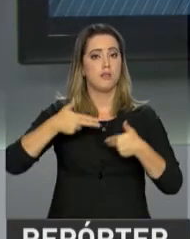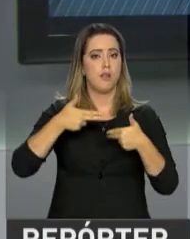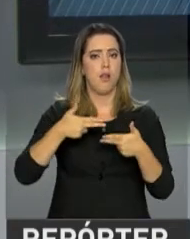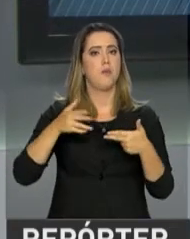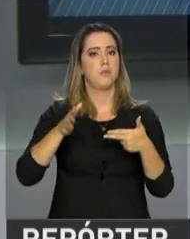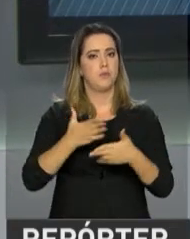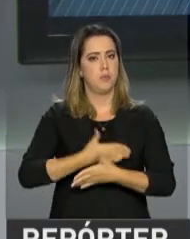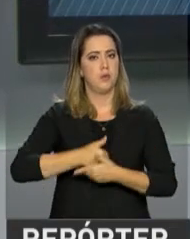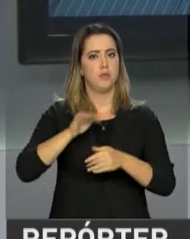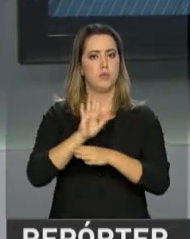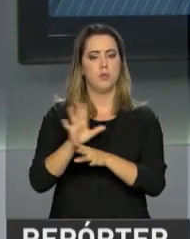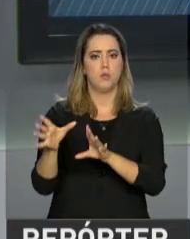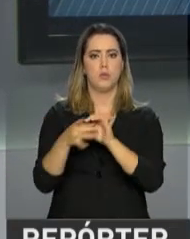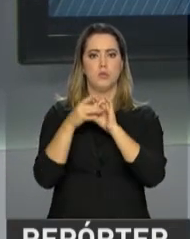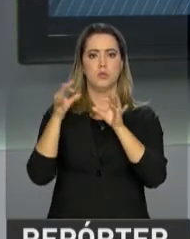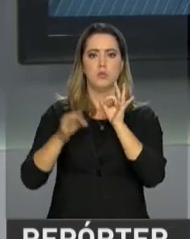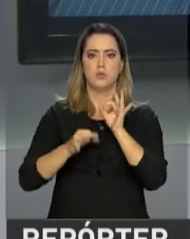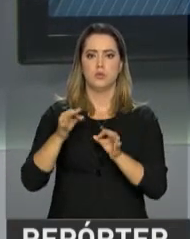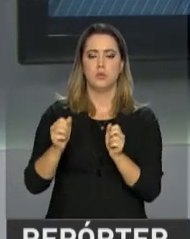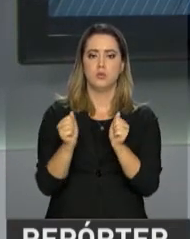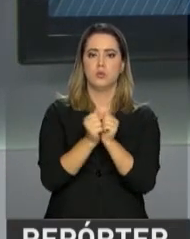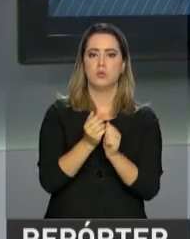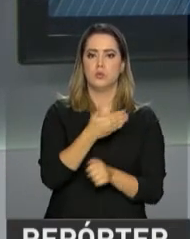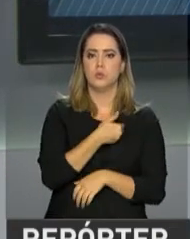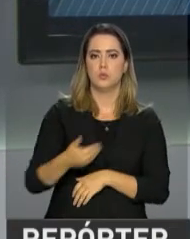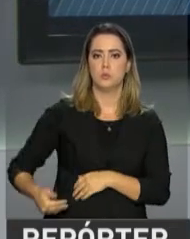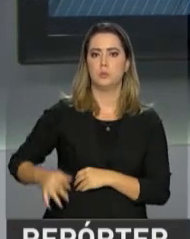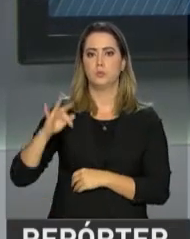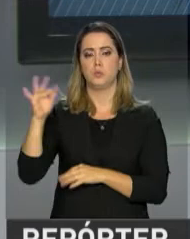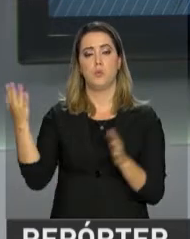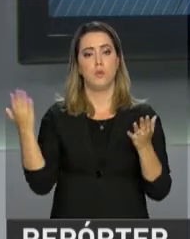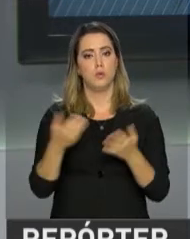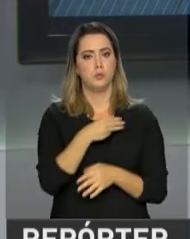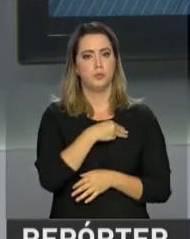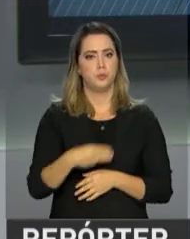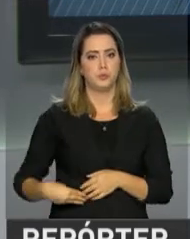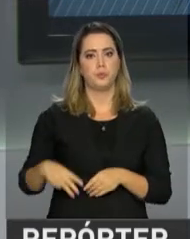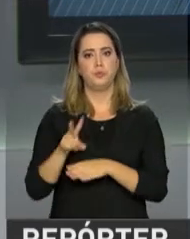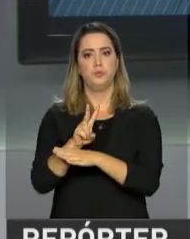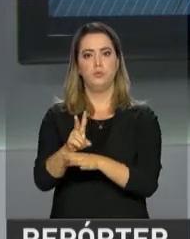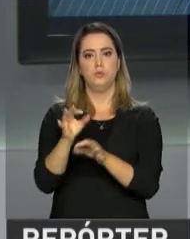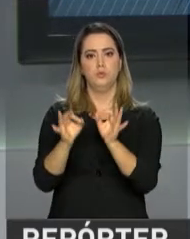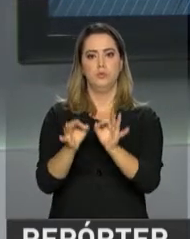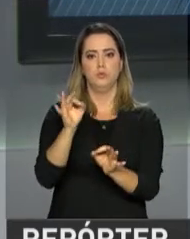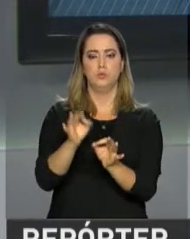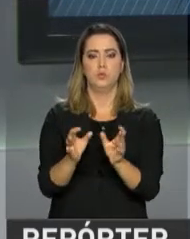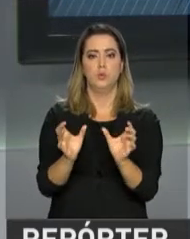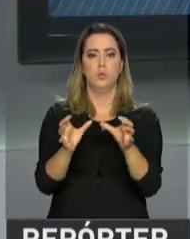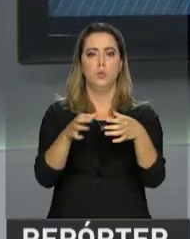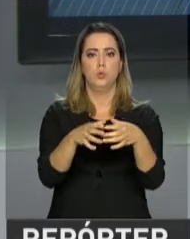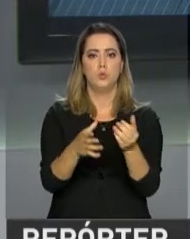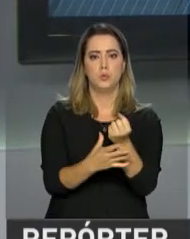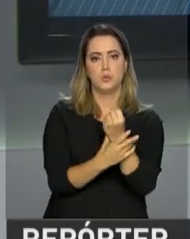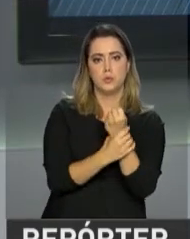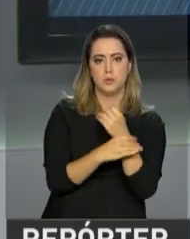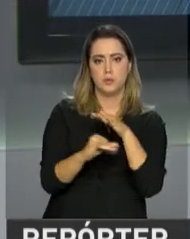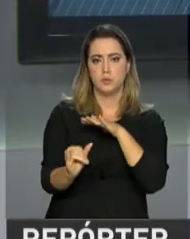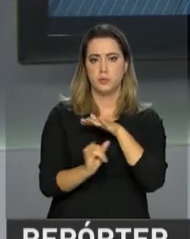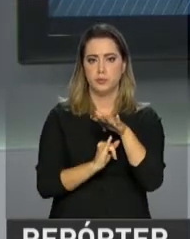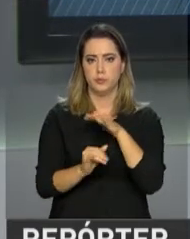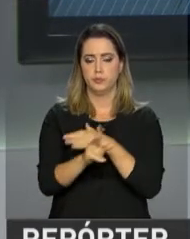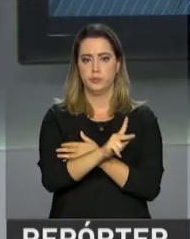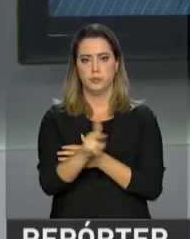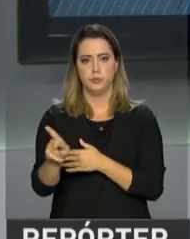com a união do judiciário e governo federal hoje os ministérios da defesa e da justiça o gabinete de segurança institucional